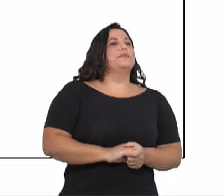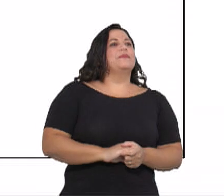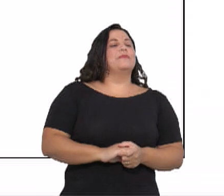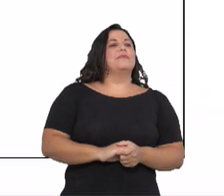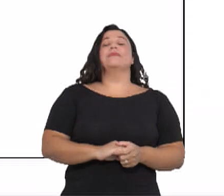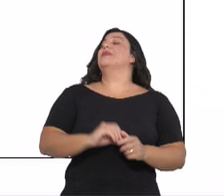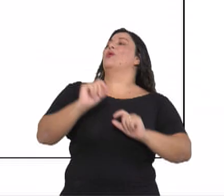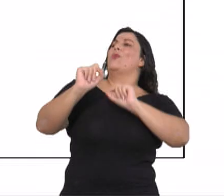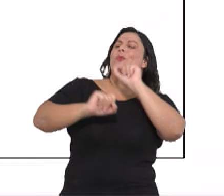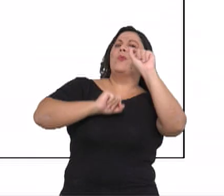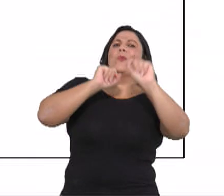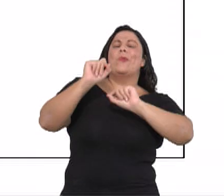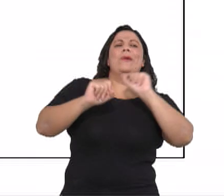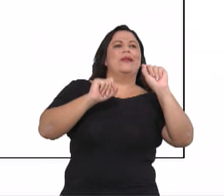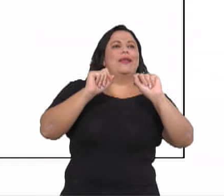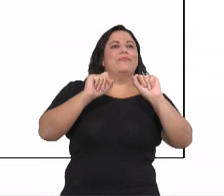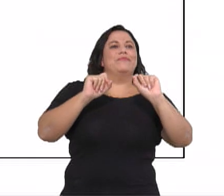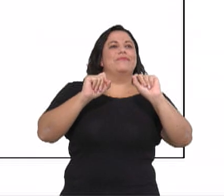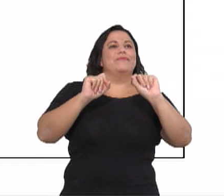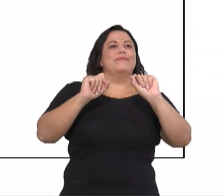Tenho o quê?